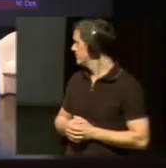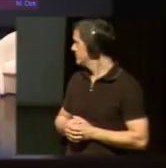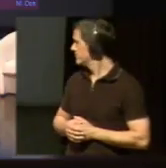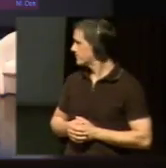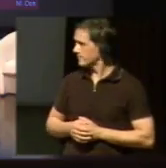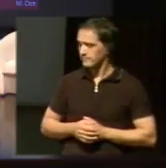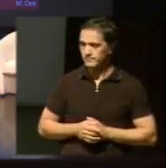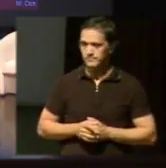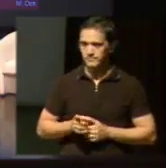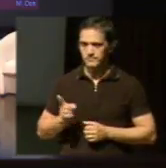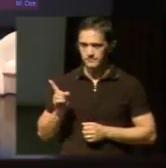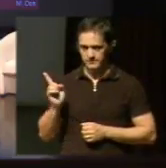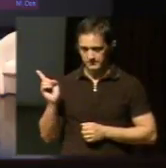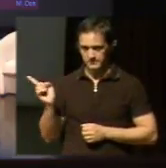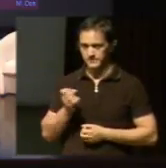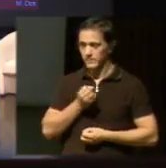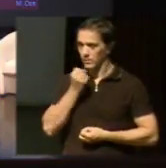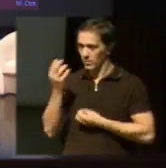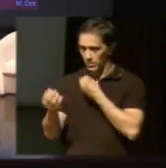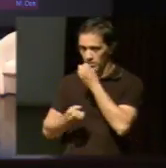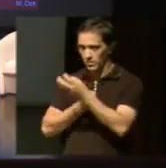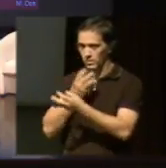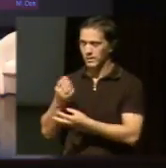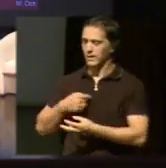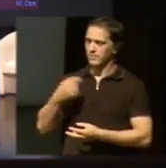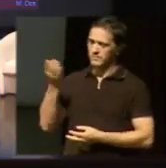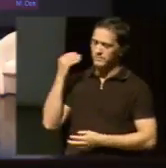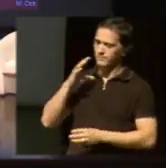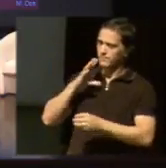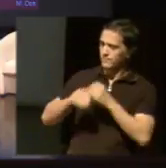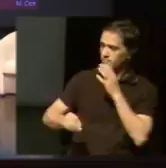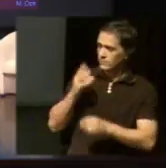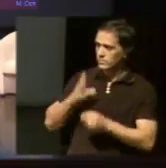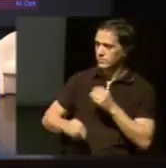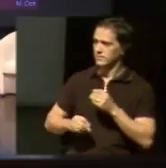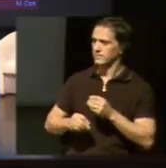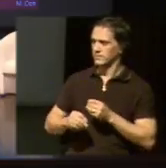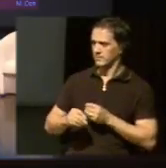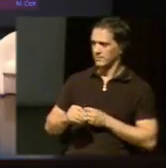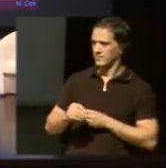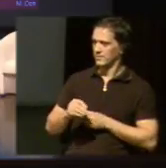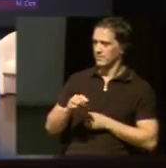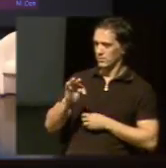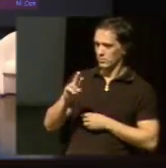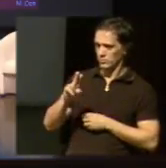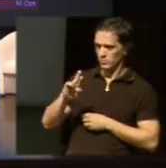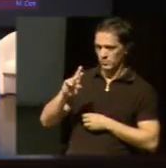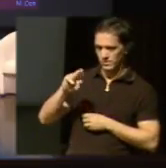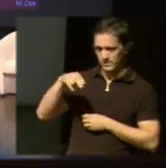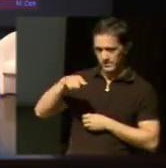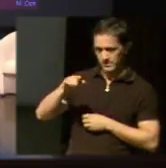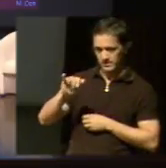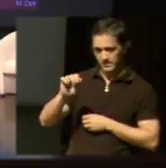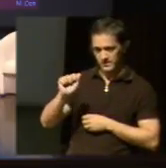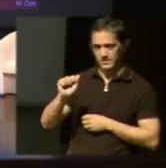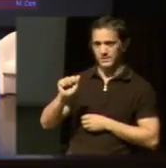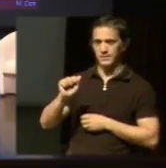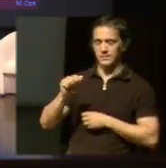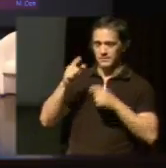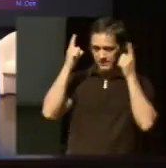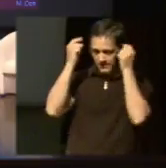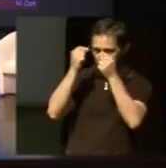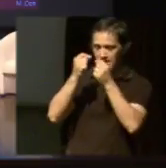Ele conta para ela como é que ele fugiu da Turquia, ou Grécia, atravessou de